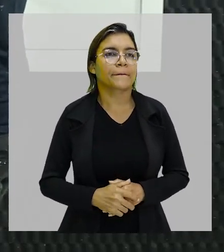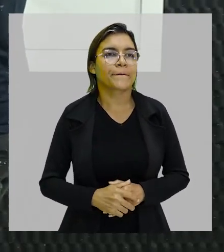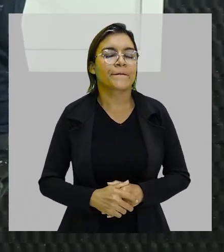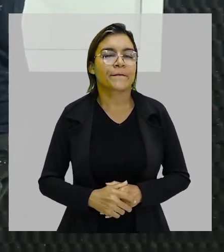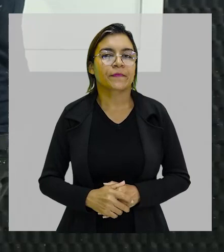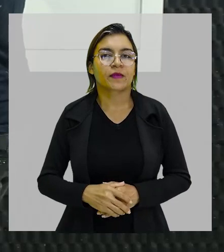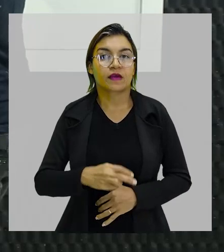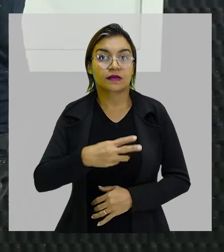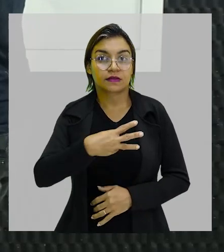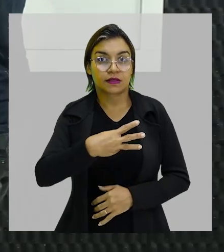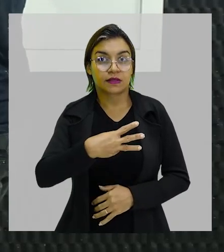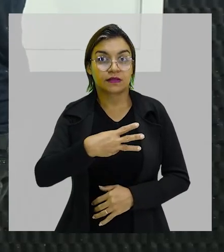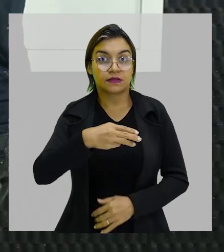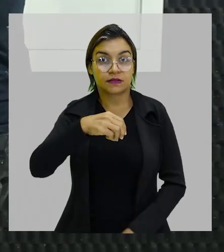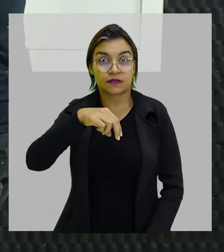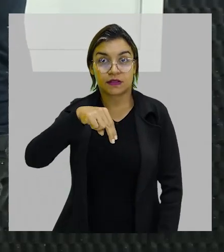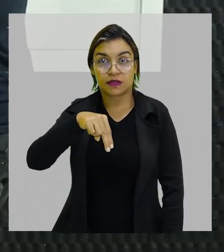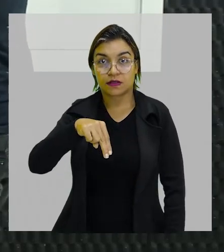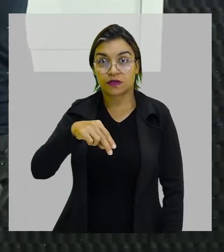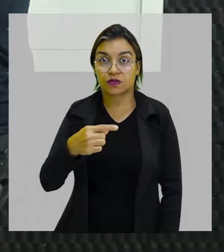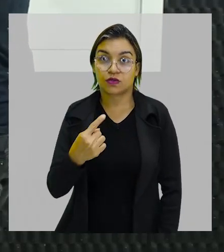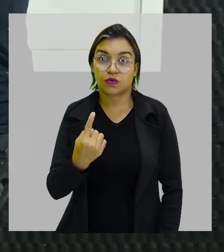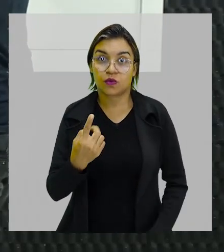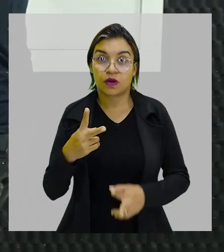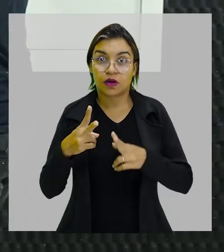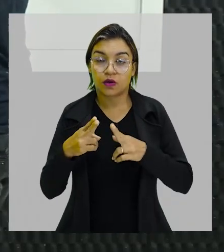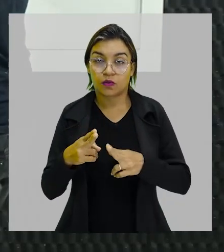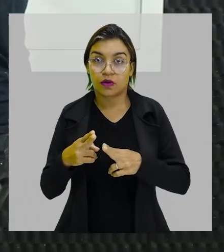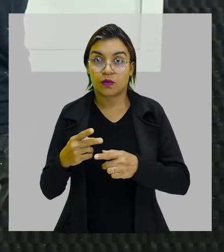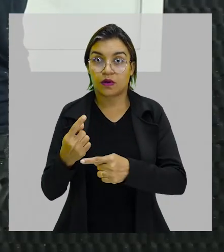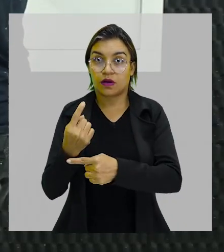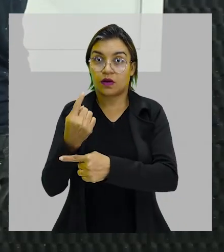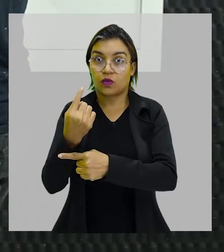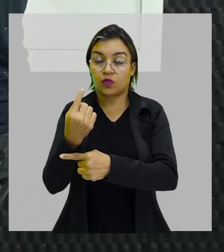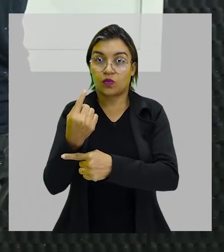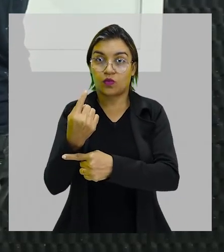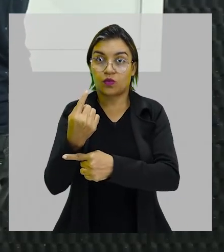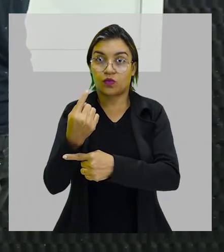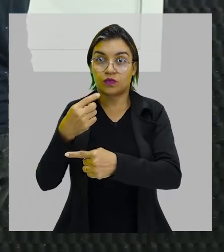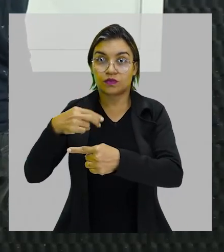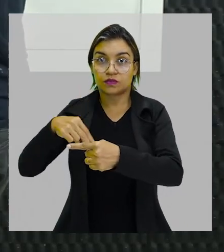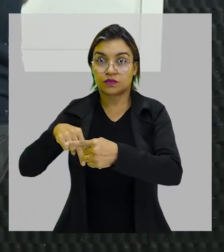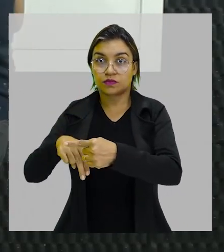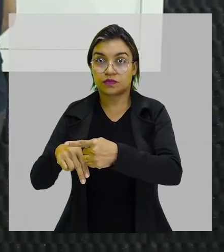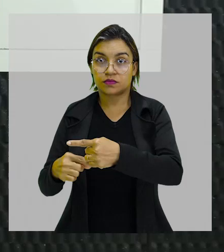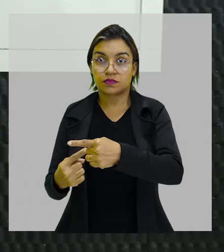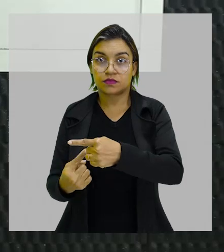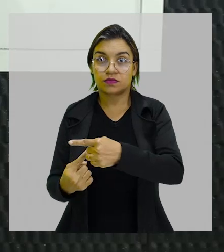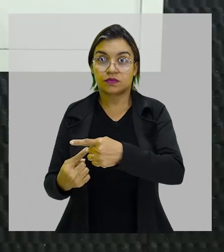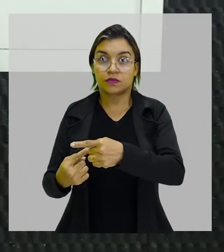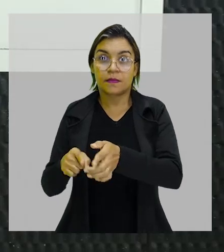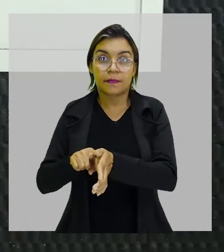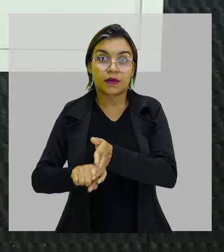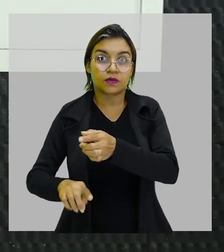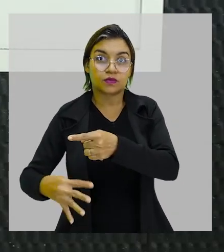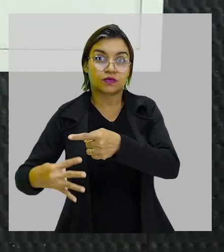3N1 é igual a 1 sobre ó, N1 menos